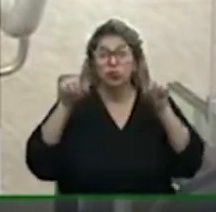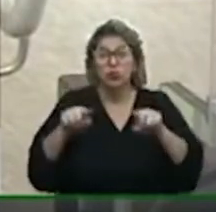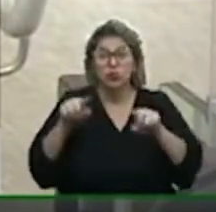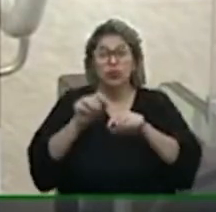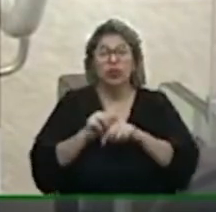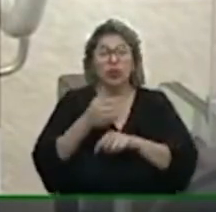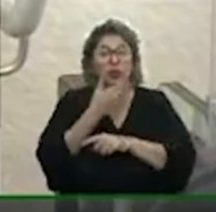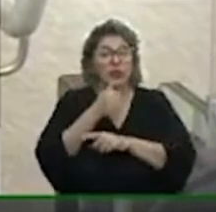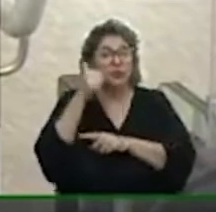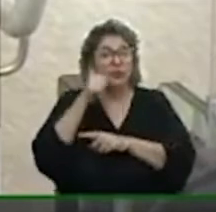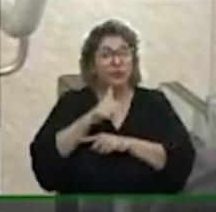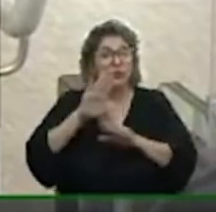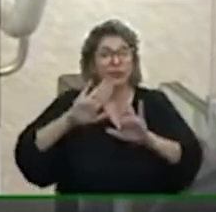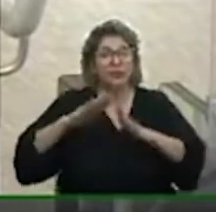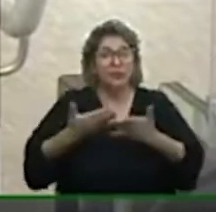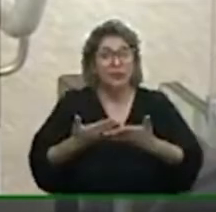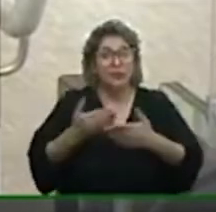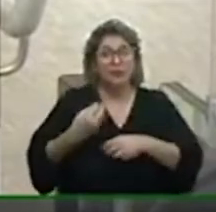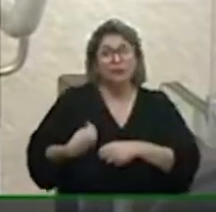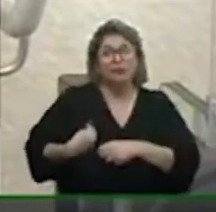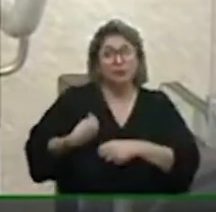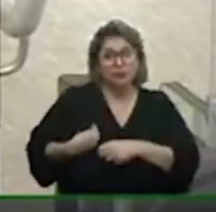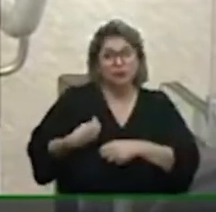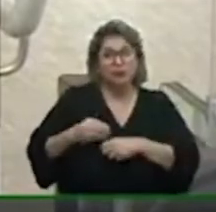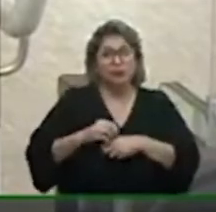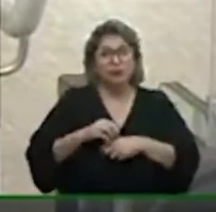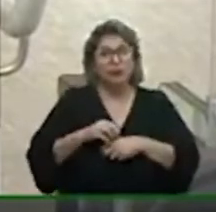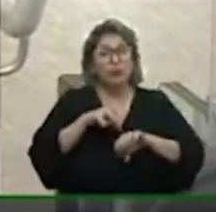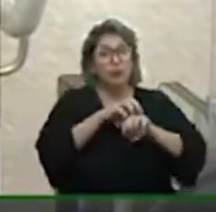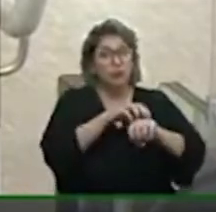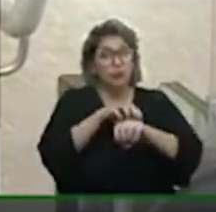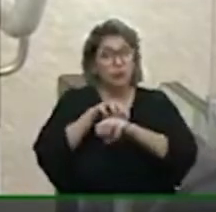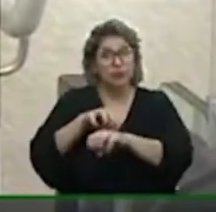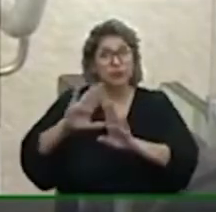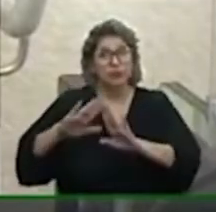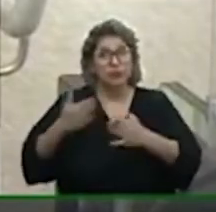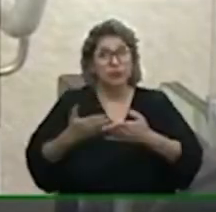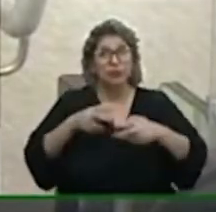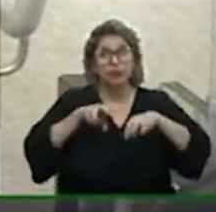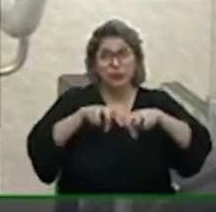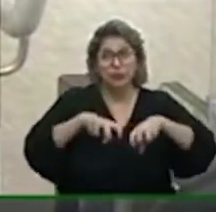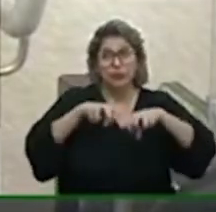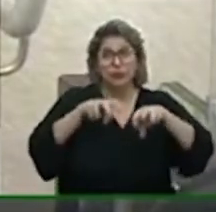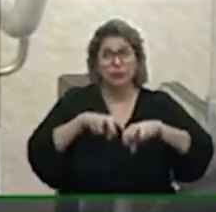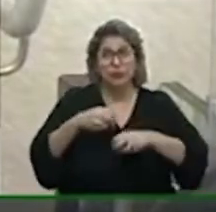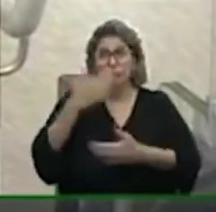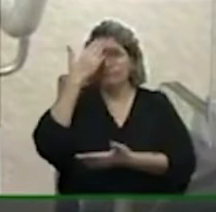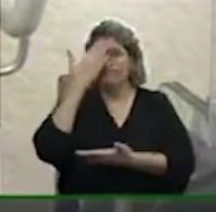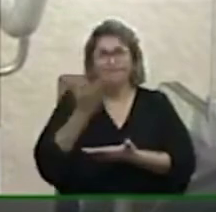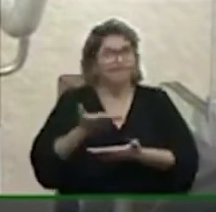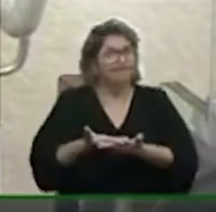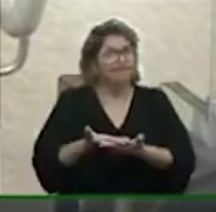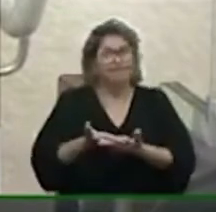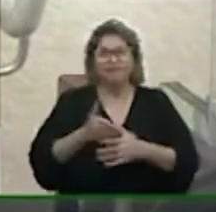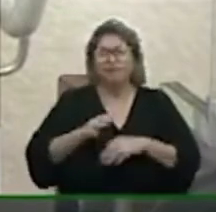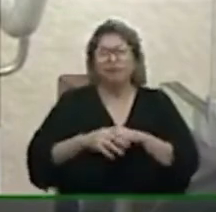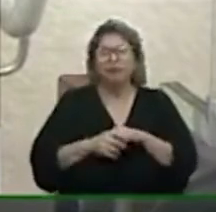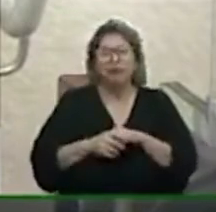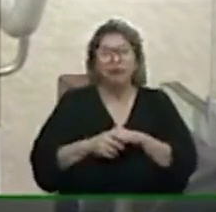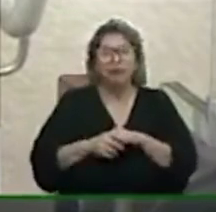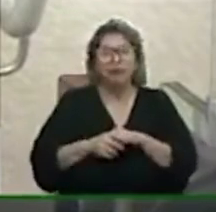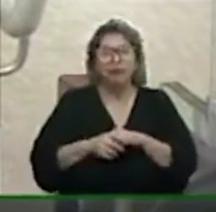funcionários e funcionárias da escola sobre o transporte escolar no meio Rural é inacreditável